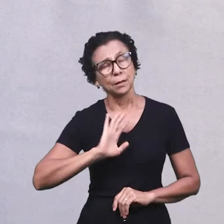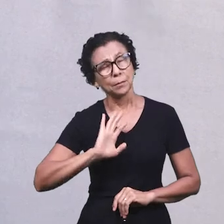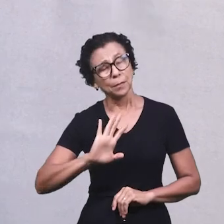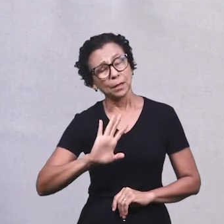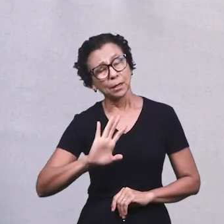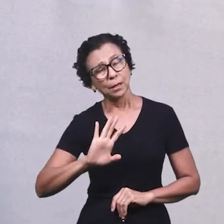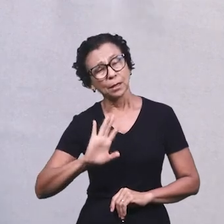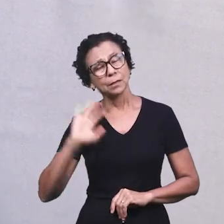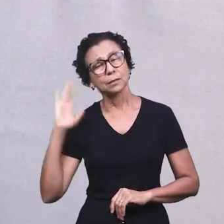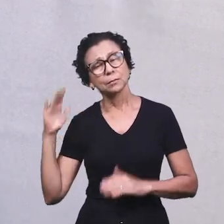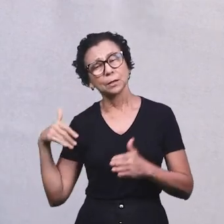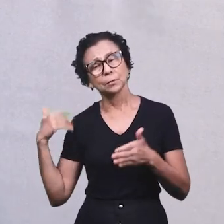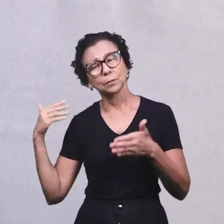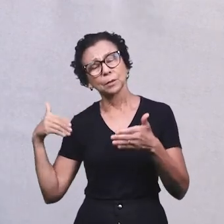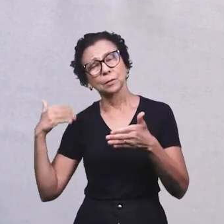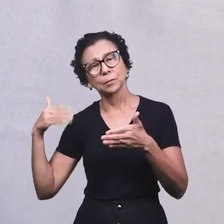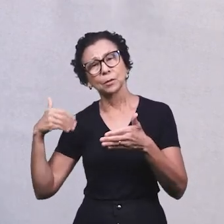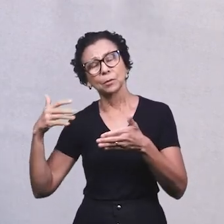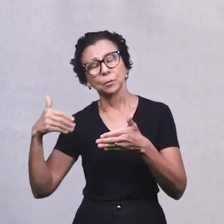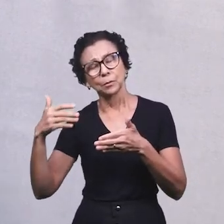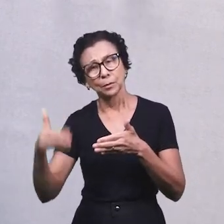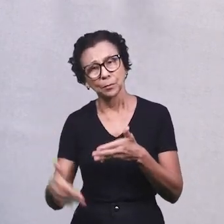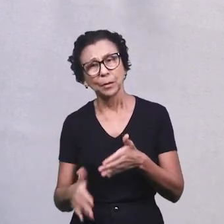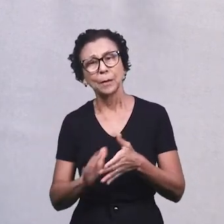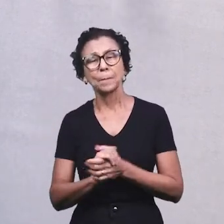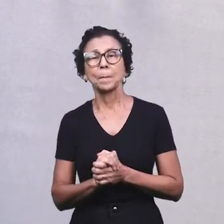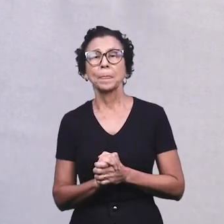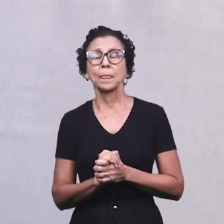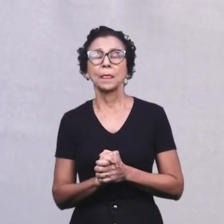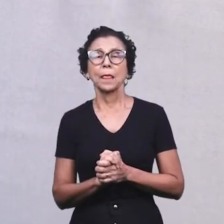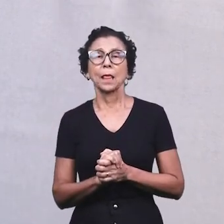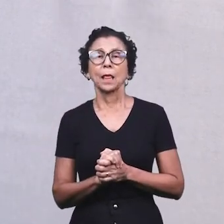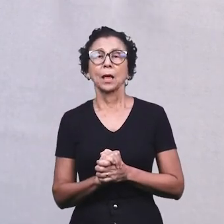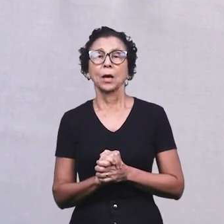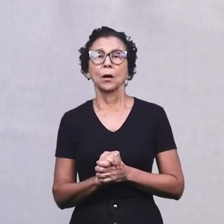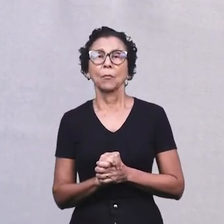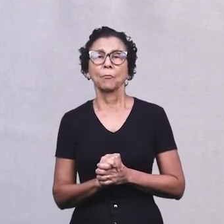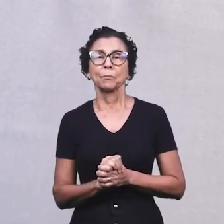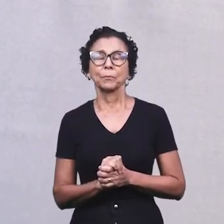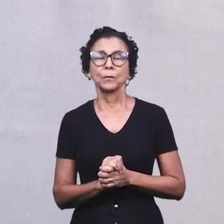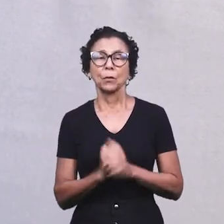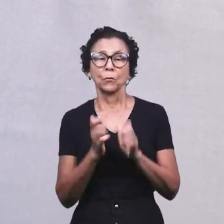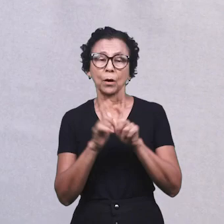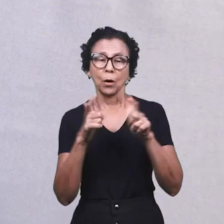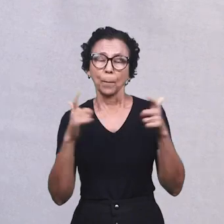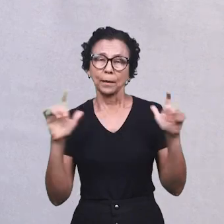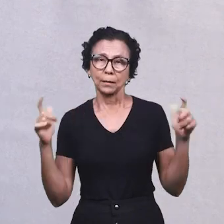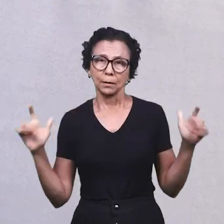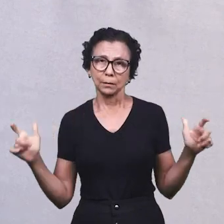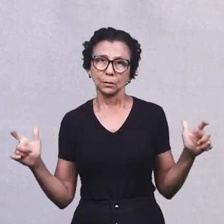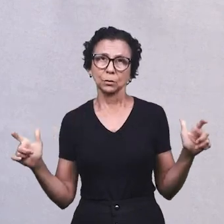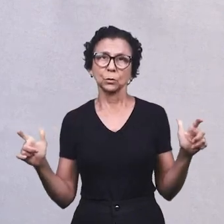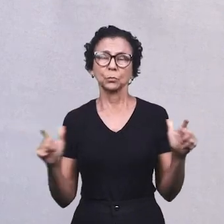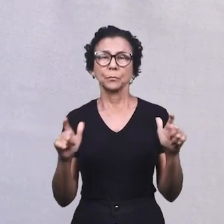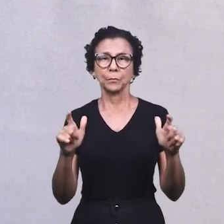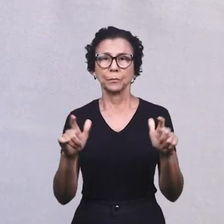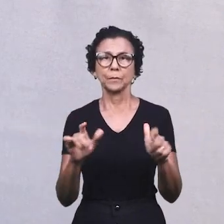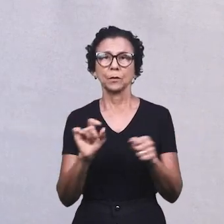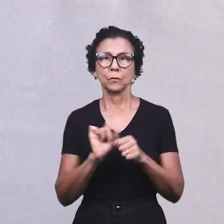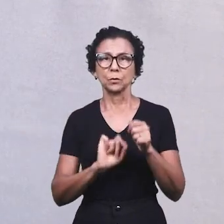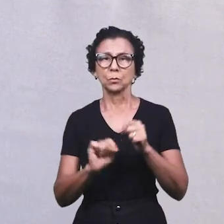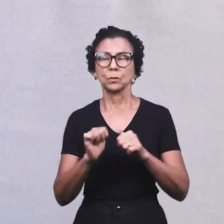do tempo, as coisas foram aumentando, a produção foi aumentando. O que eu fiz foi separar